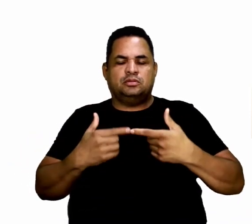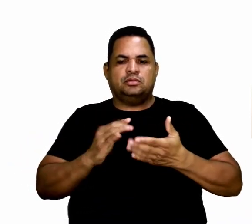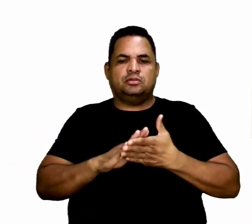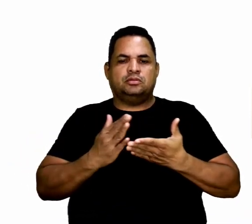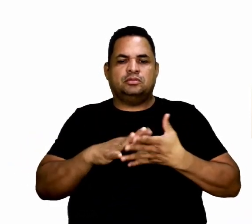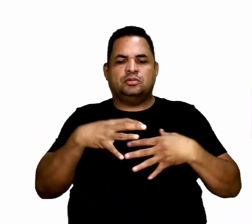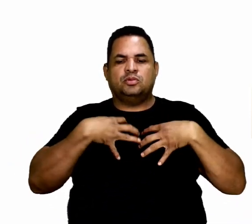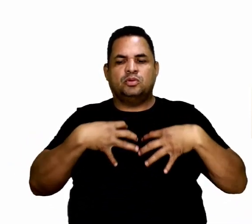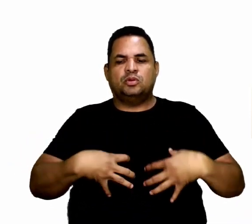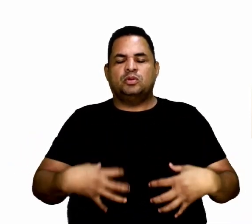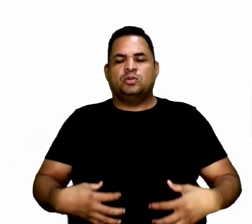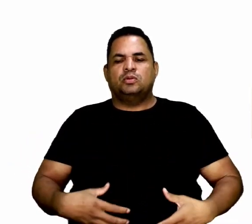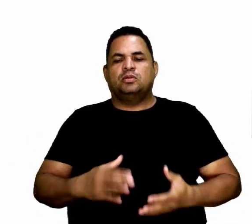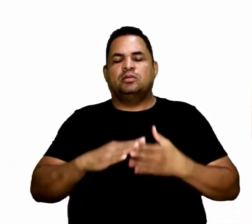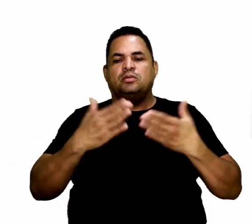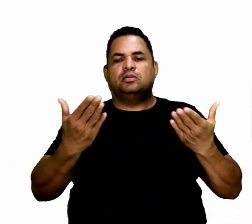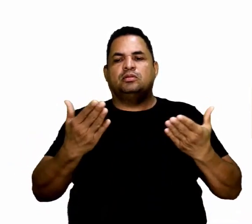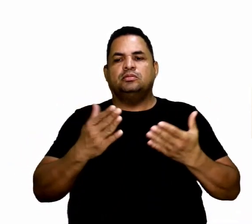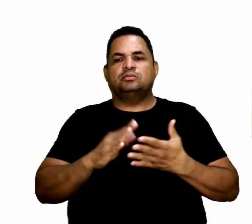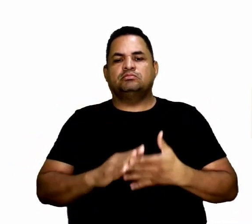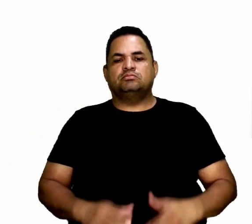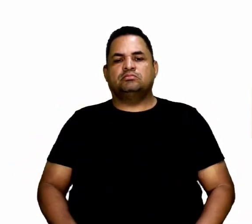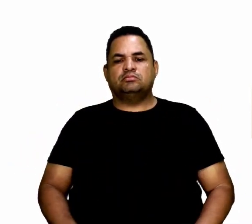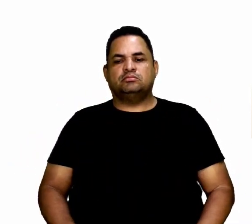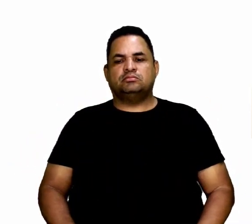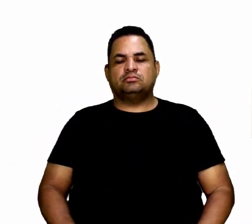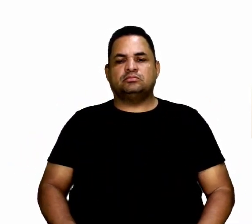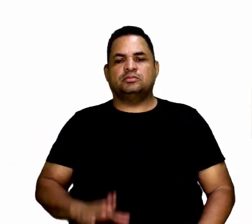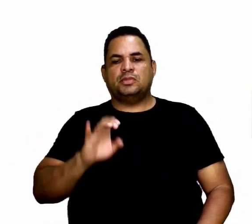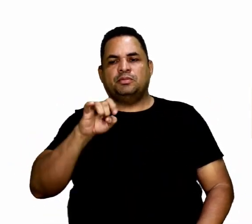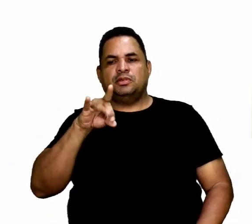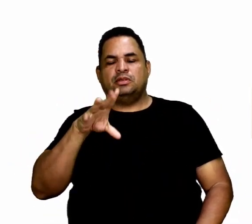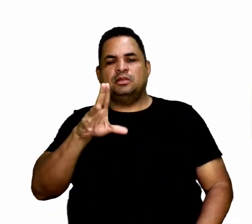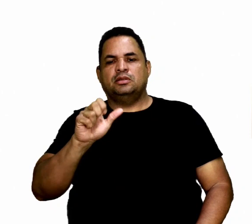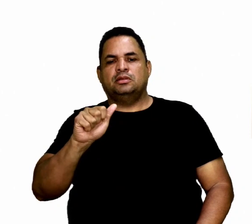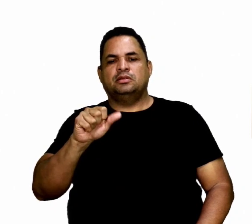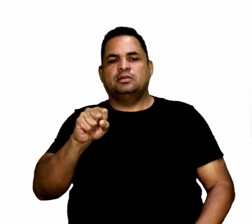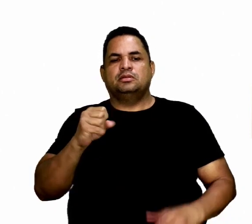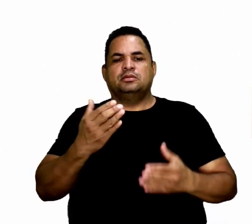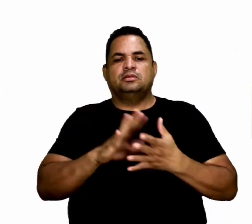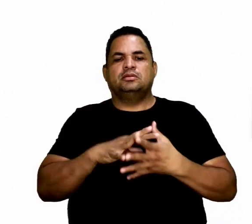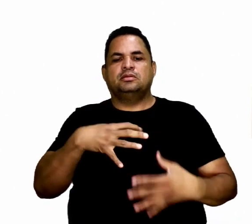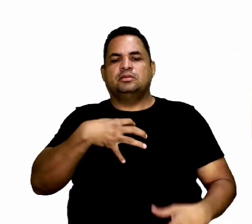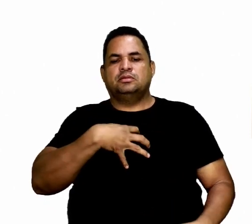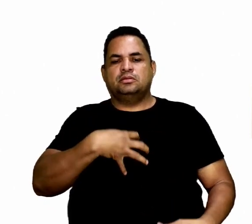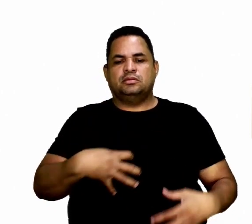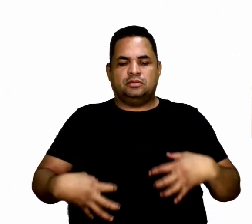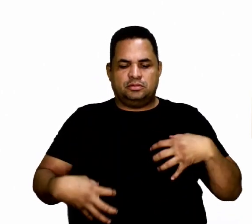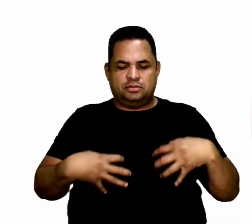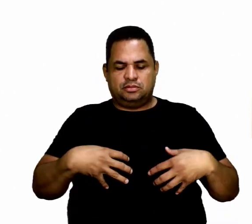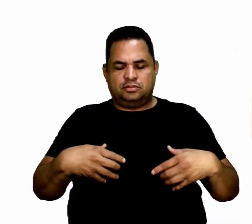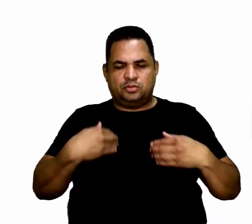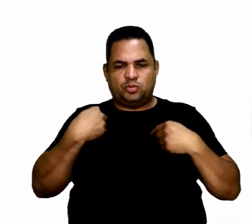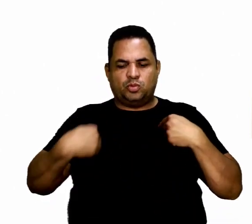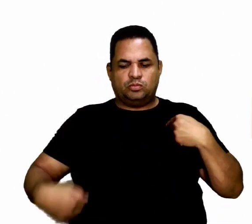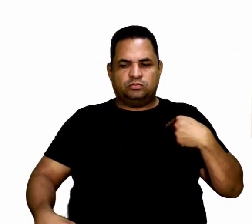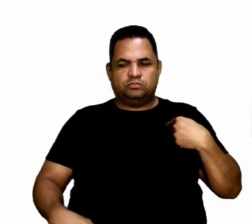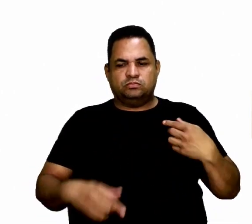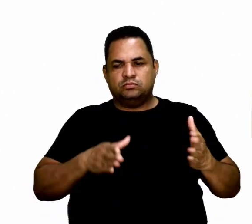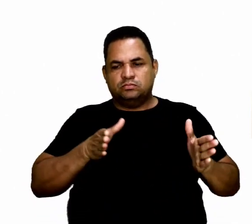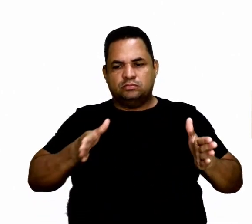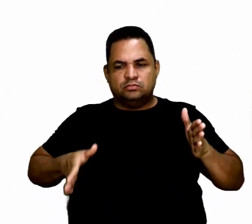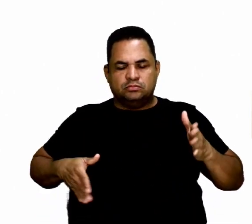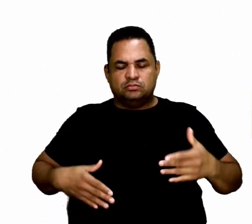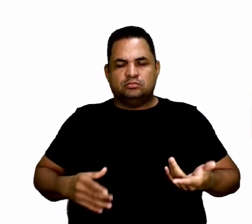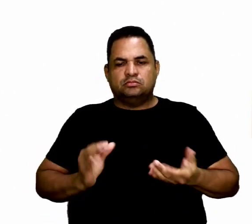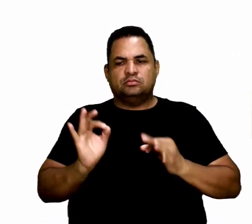região do teu corpo, né? Ou seja nas amígdalas, né? Seja lá na região das extremidades do corpo. Então elas